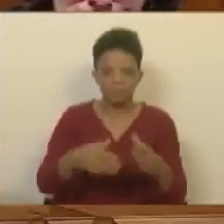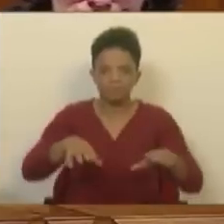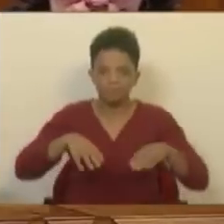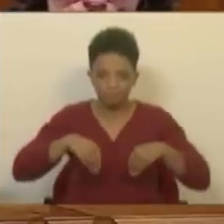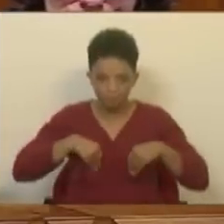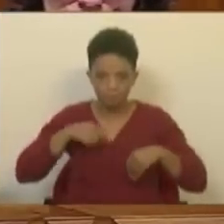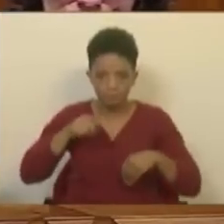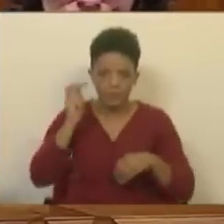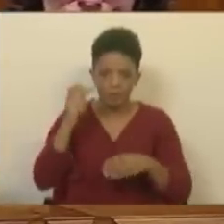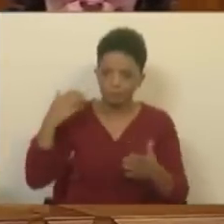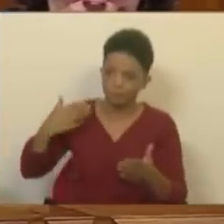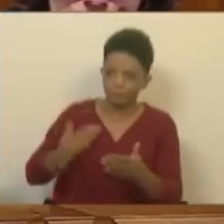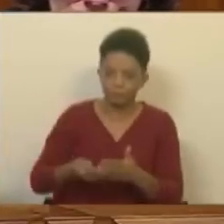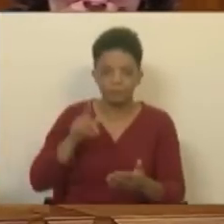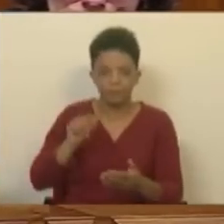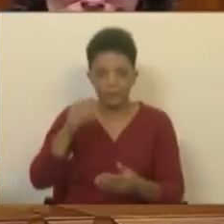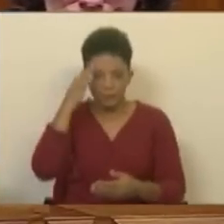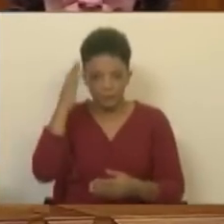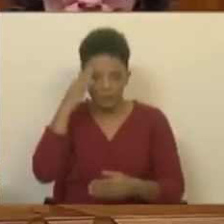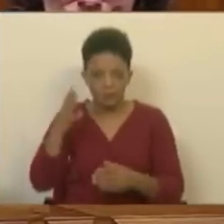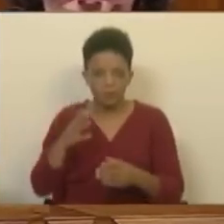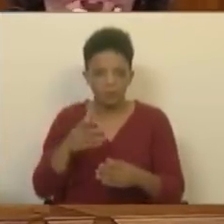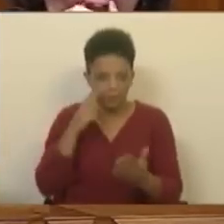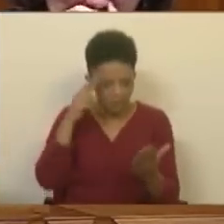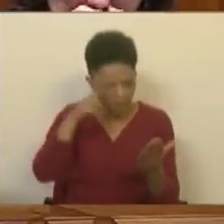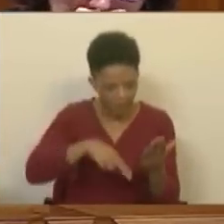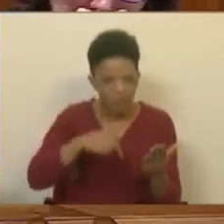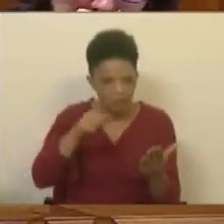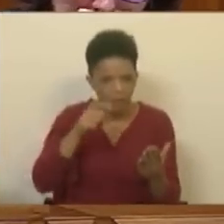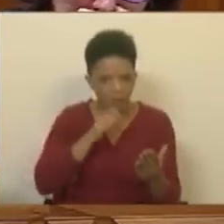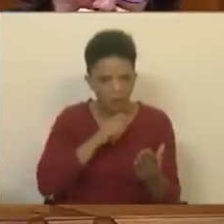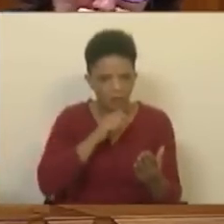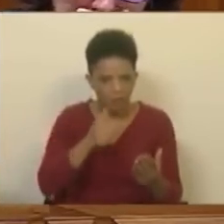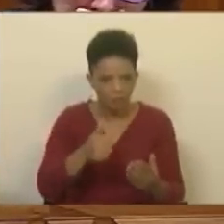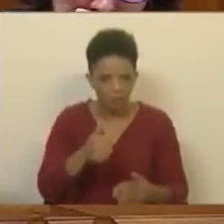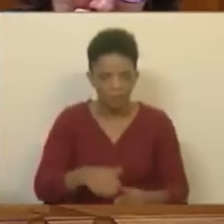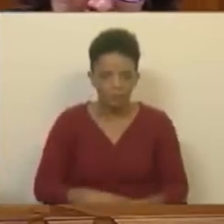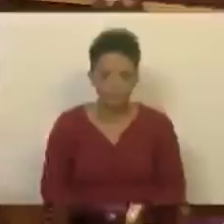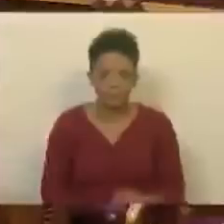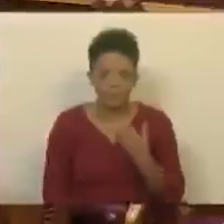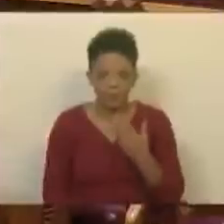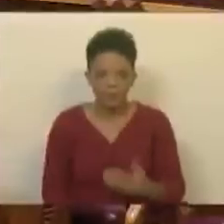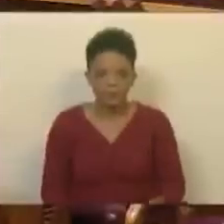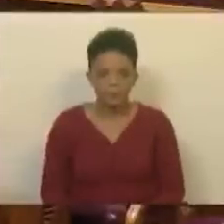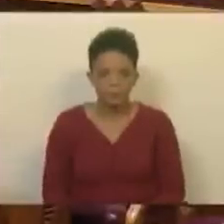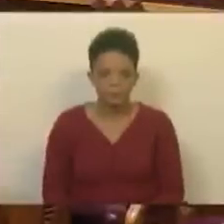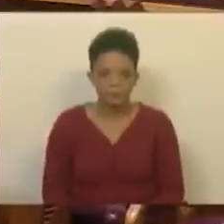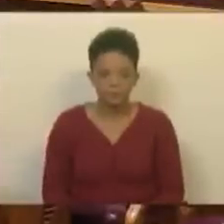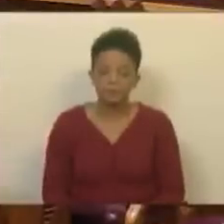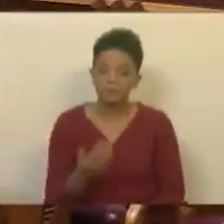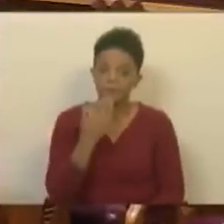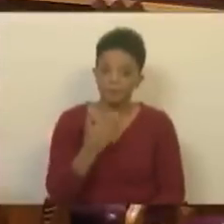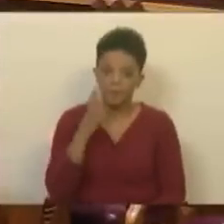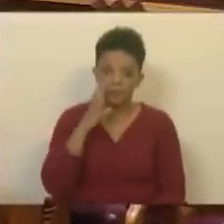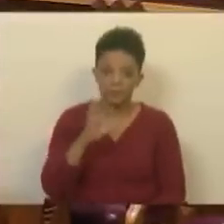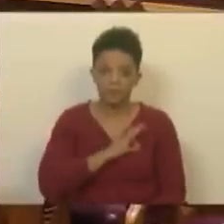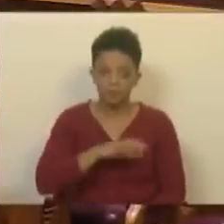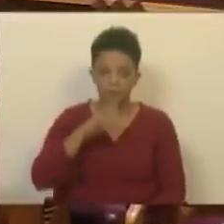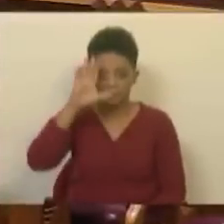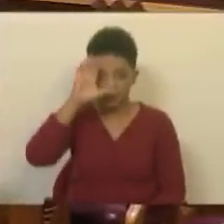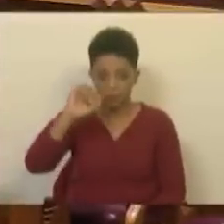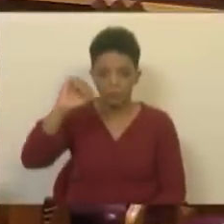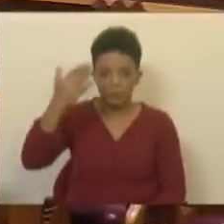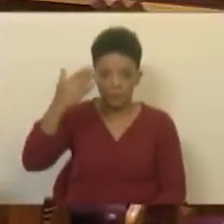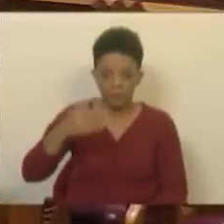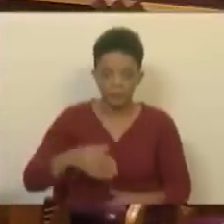adotadas ao longo deste anos e que estão prevista senhora Deputado lei que é o último Obrigado Senhor Muito obrigado Senhor por